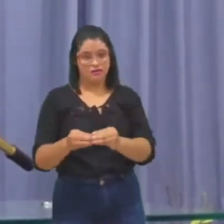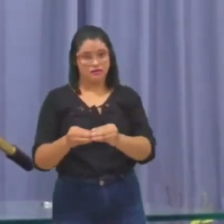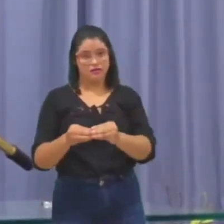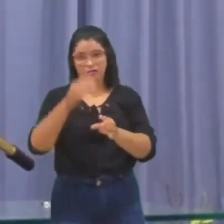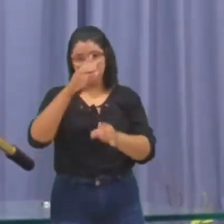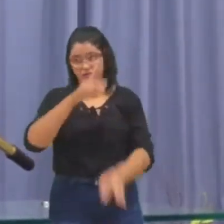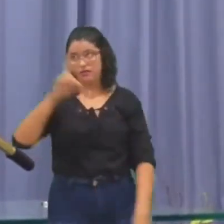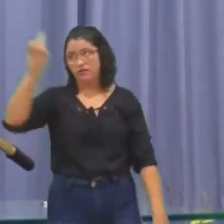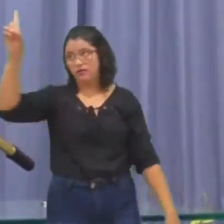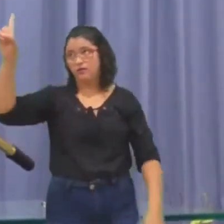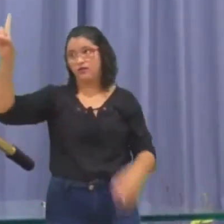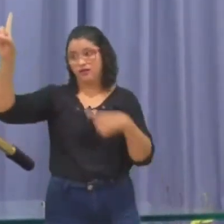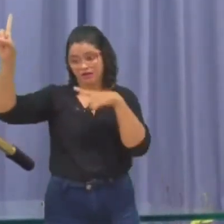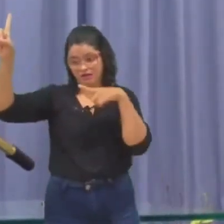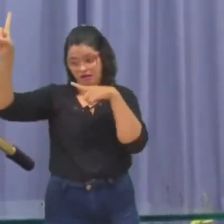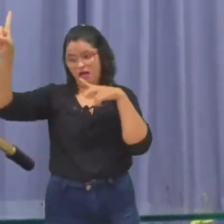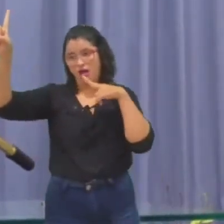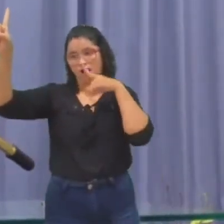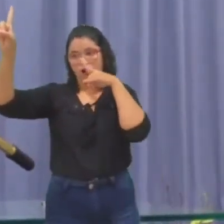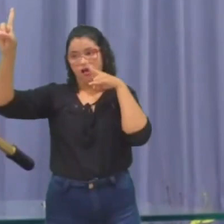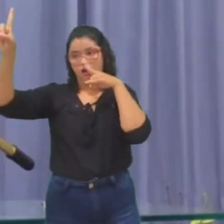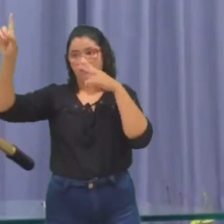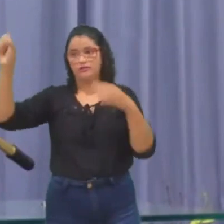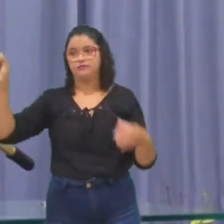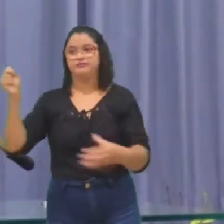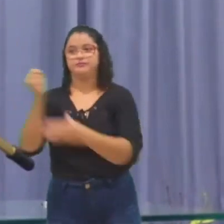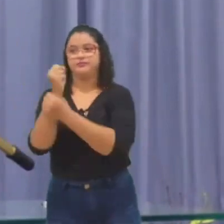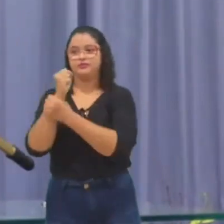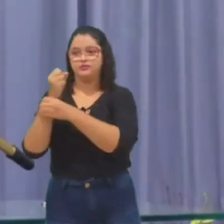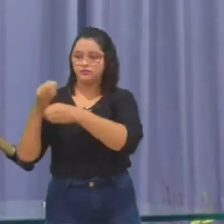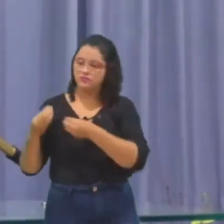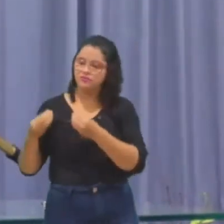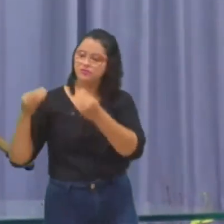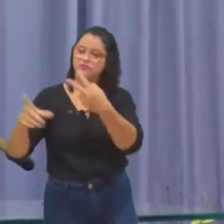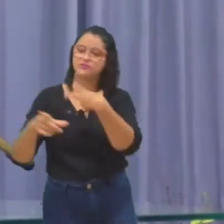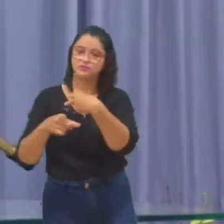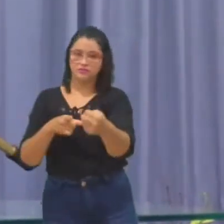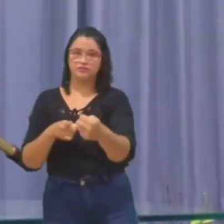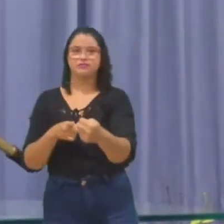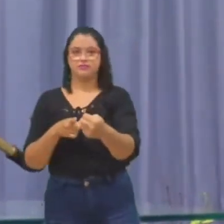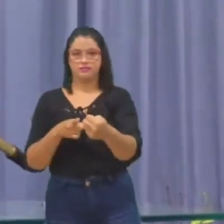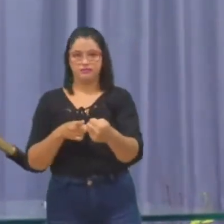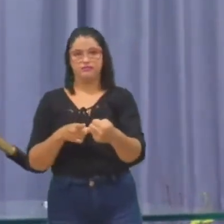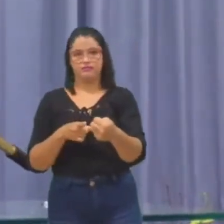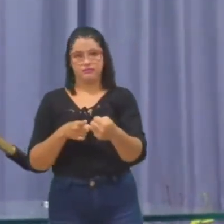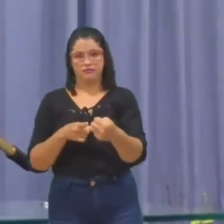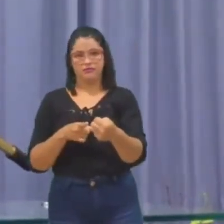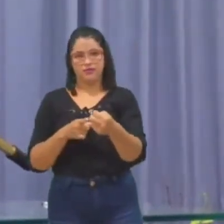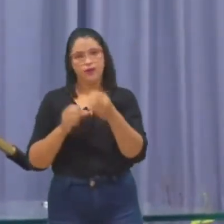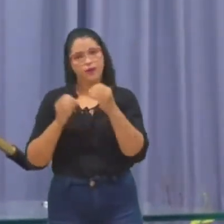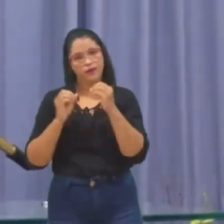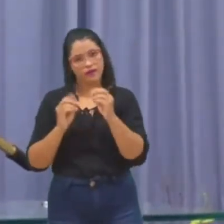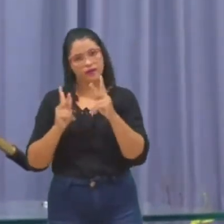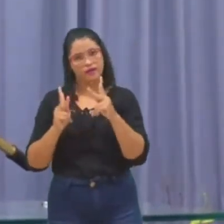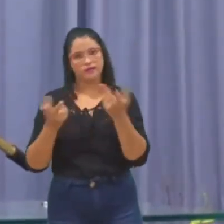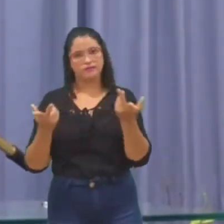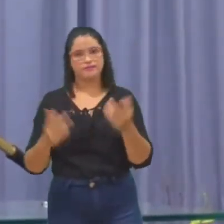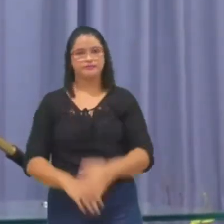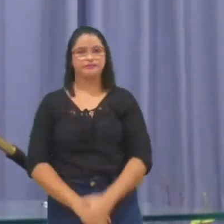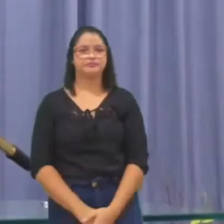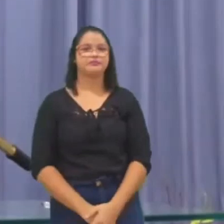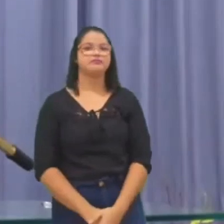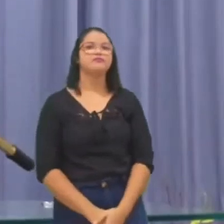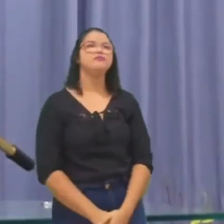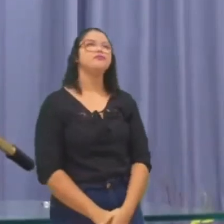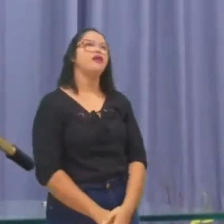Deus é todo-poderoso para nos guardar e nos dar vitória. É isso que estamos a dizer. E aí,